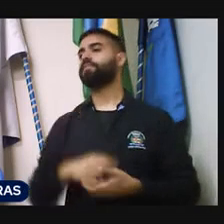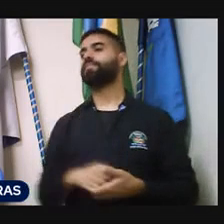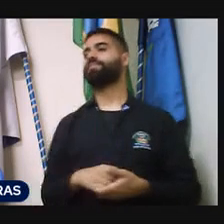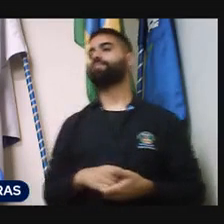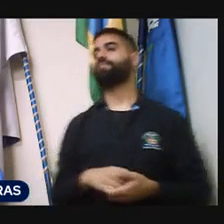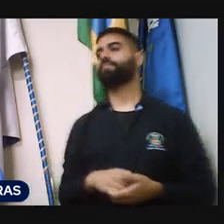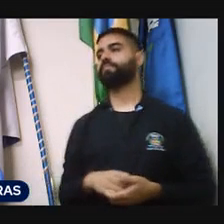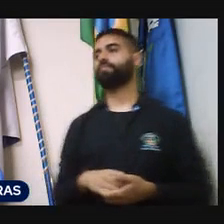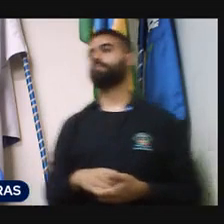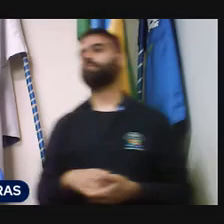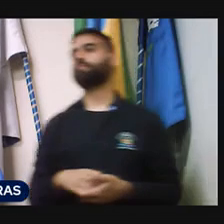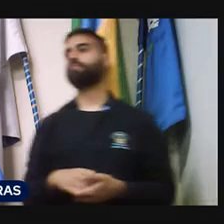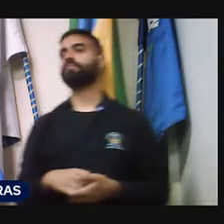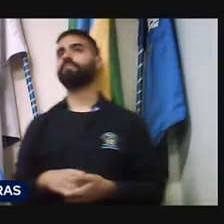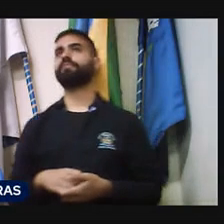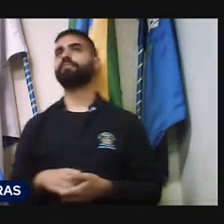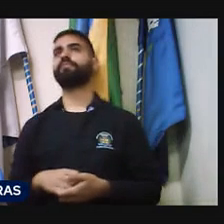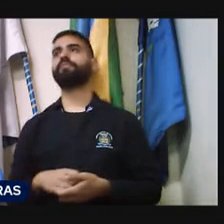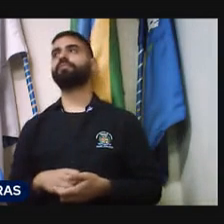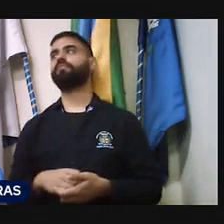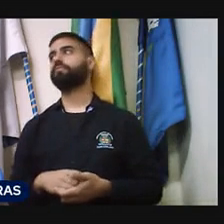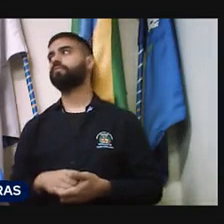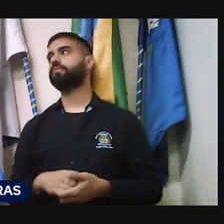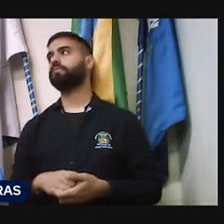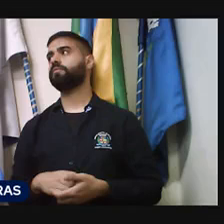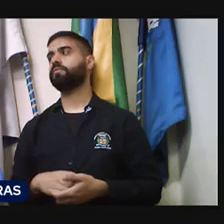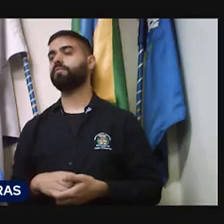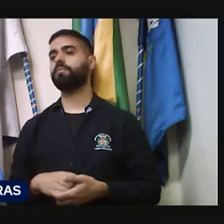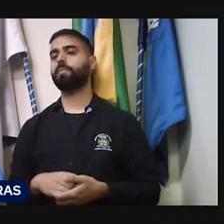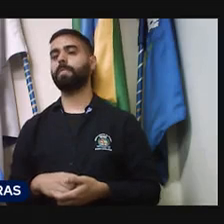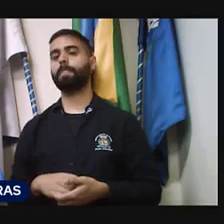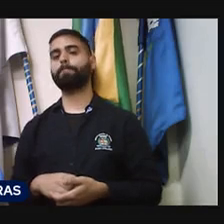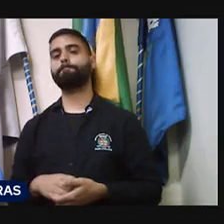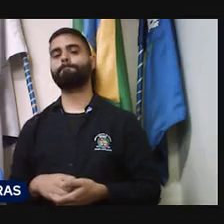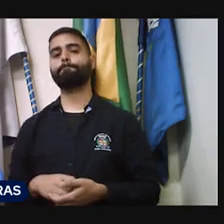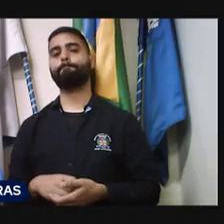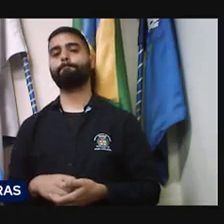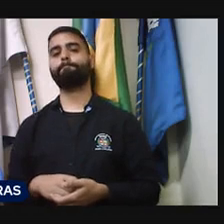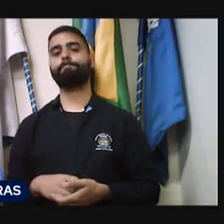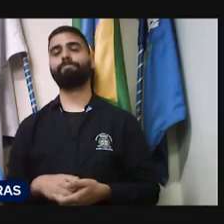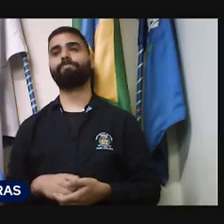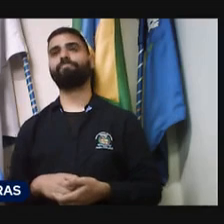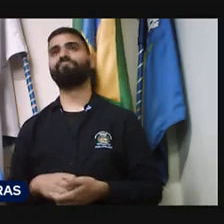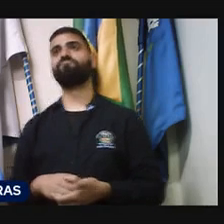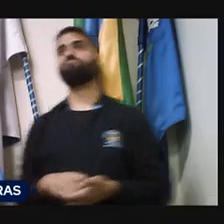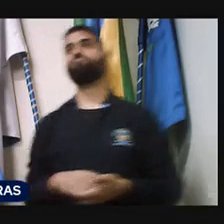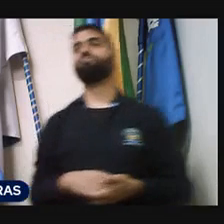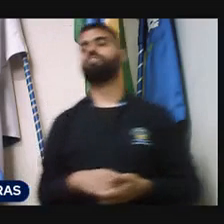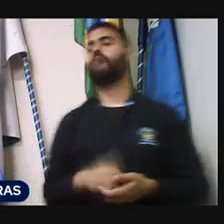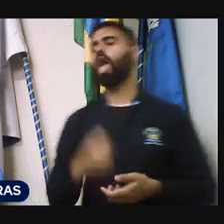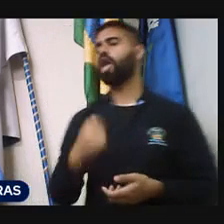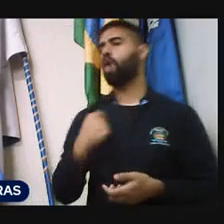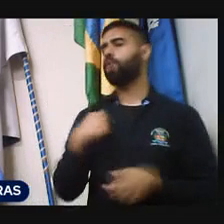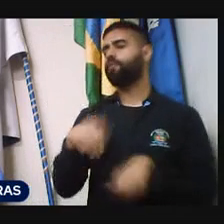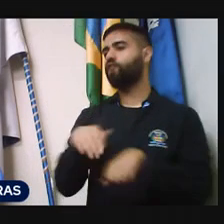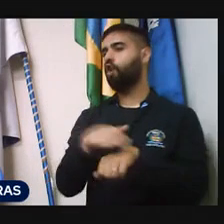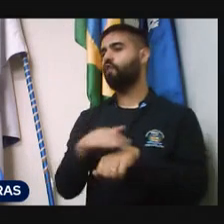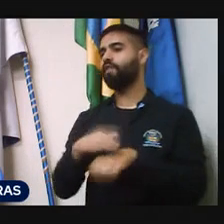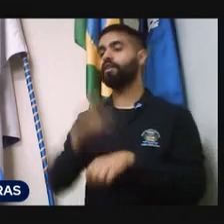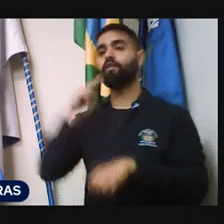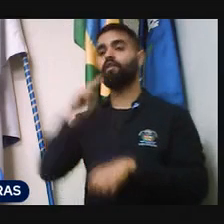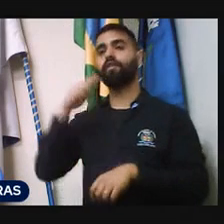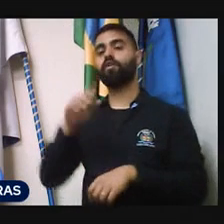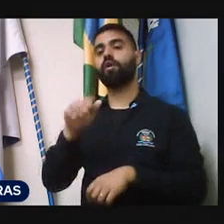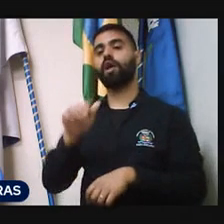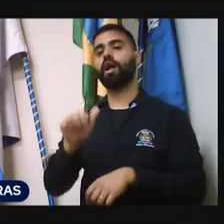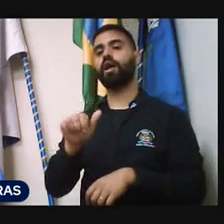gente e é fofinho Presidente iria falar que já em conversa aqui com o vereador Ailton Nós temos